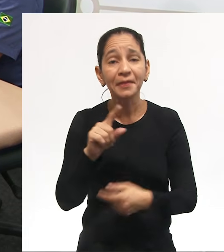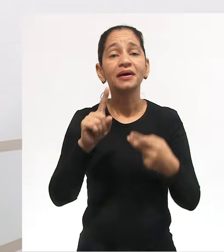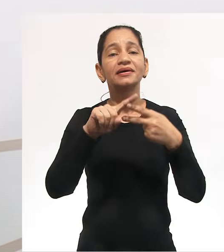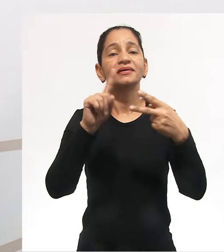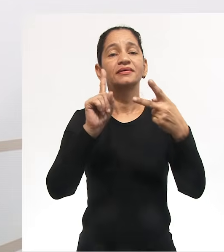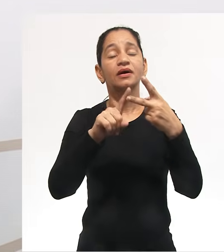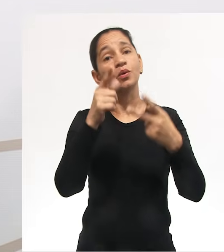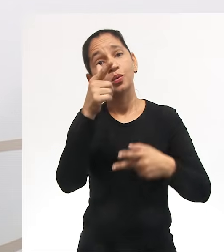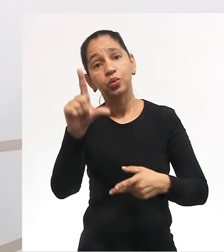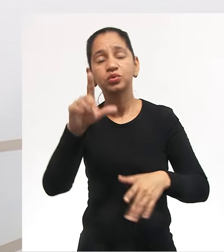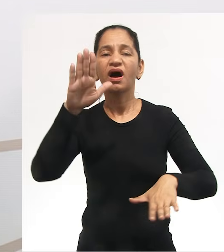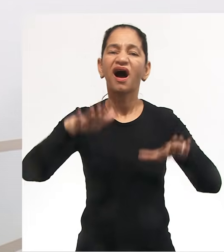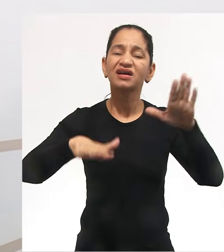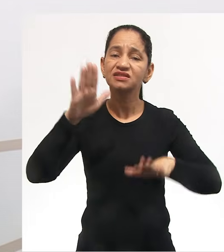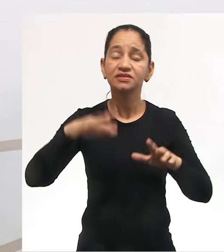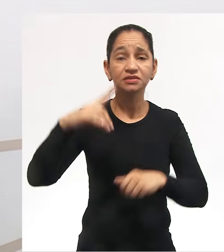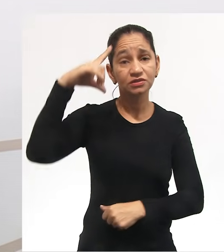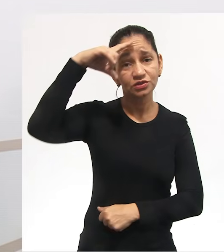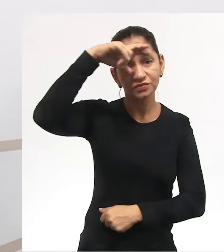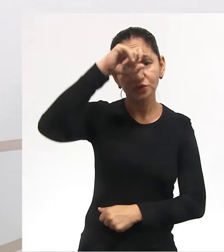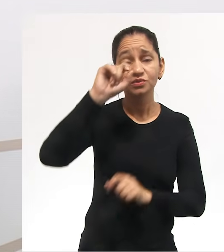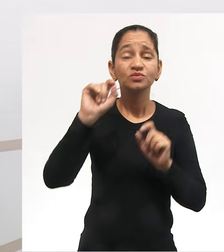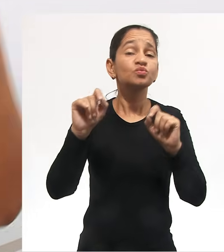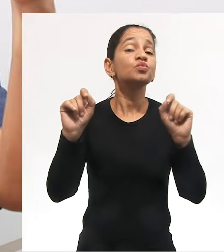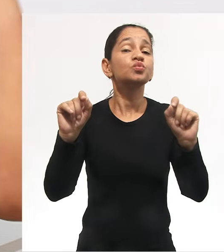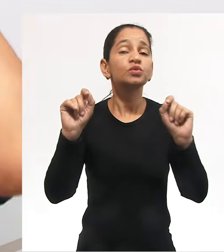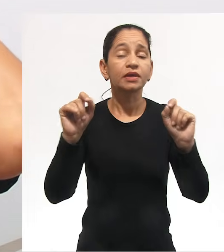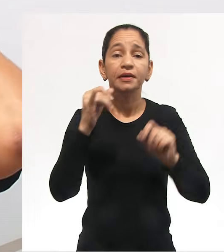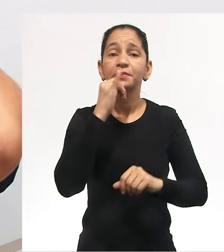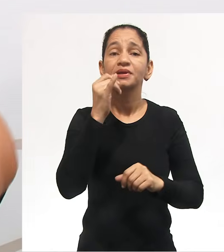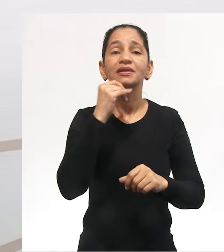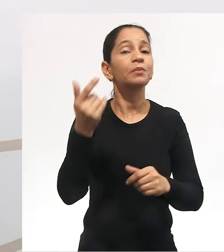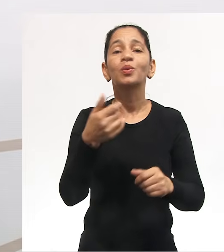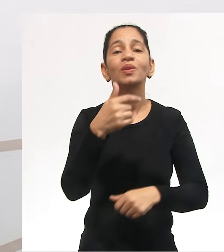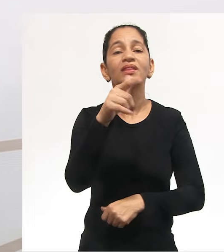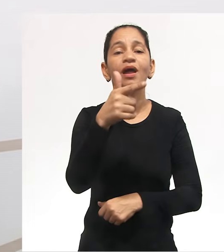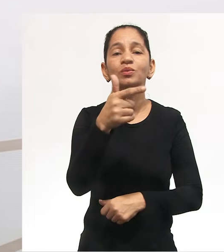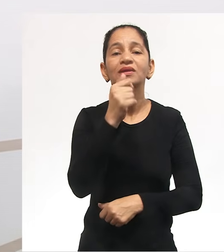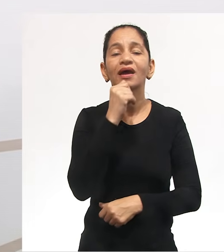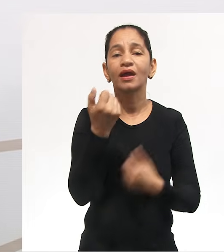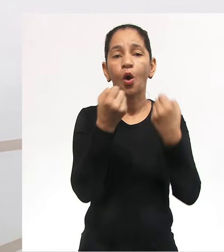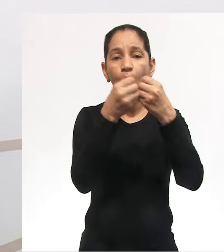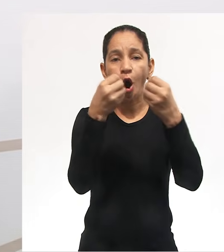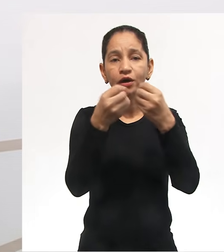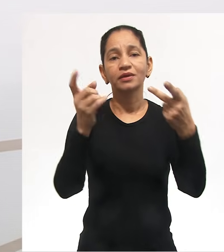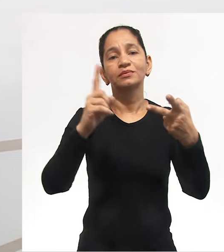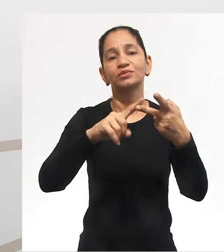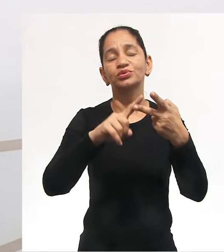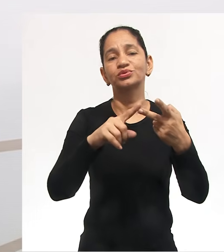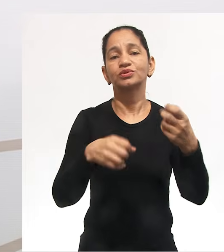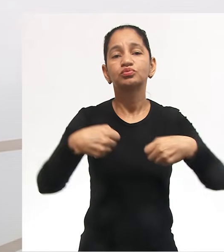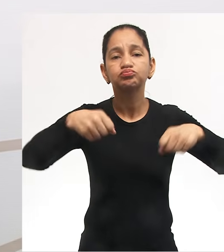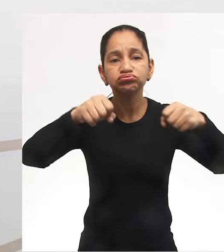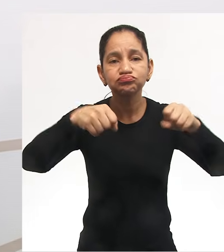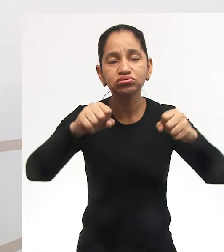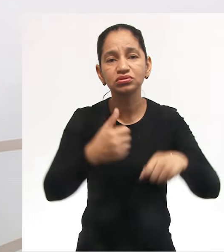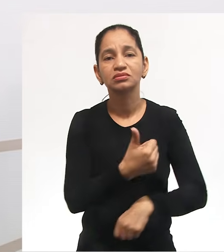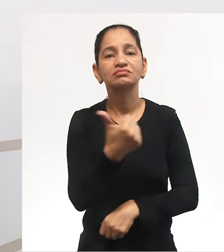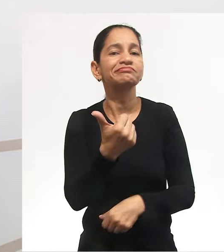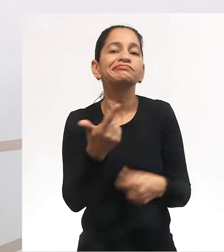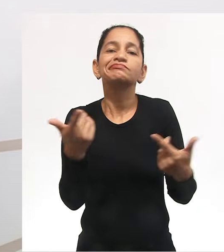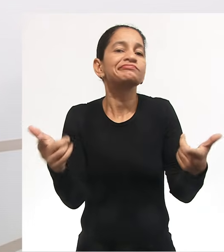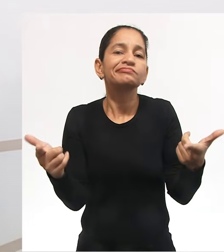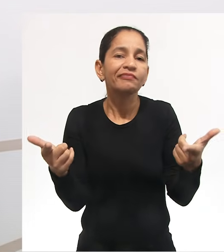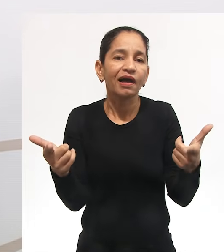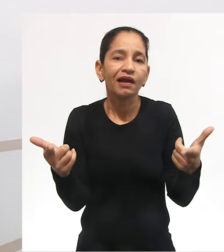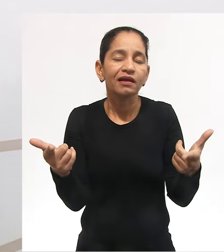pais que, por exemplo, uma criança outras vezes tem uma dificuldade porque lá em Itapuã a gente não tem táxi, não tem ônibus, não tem A